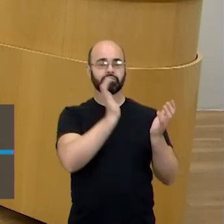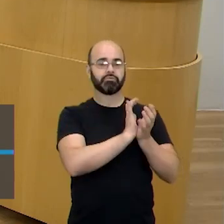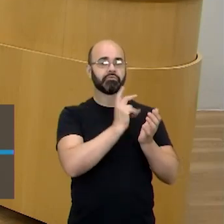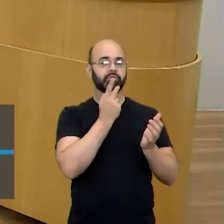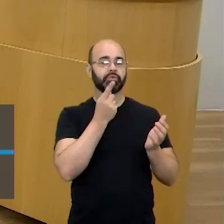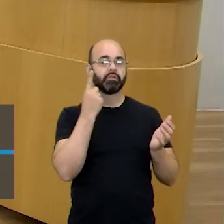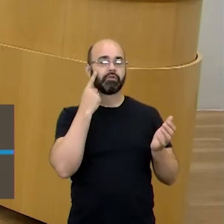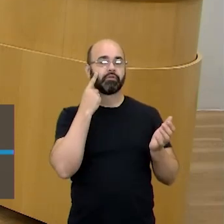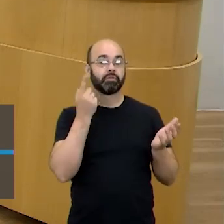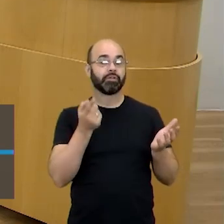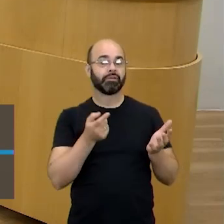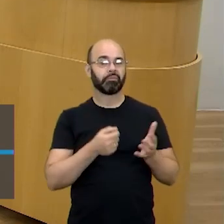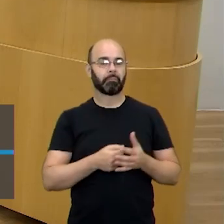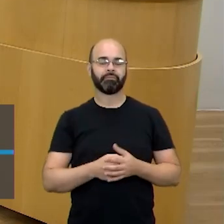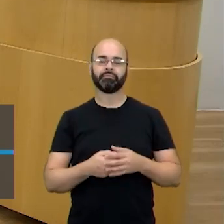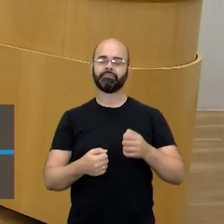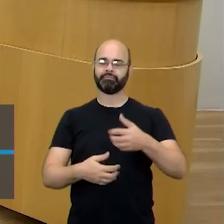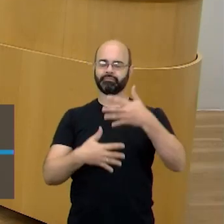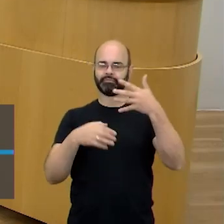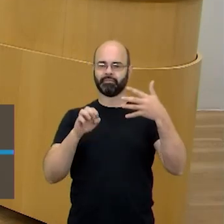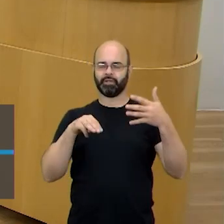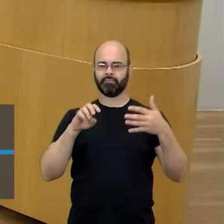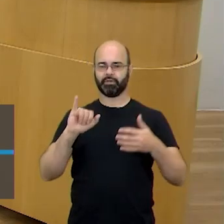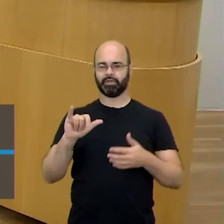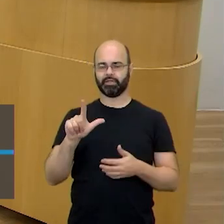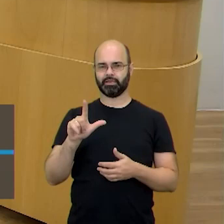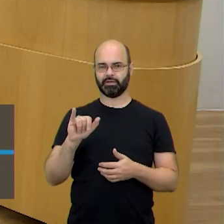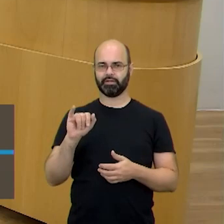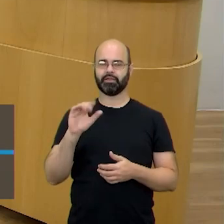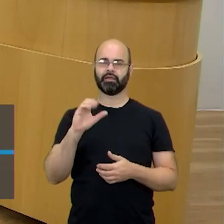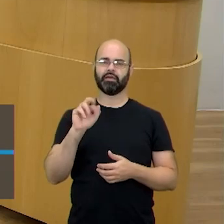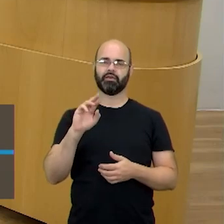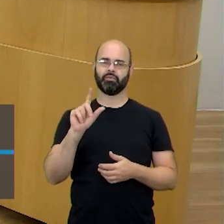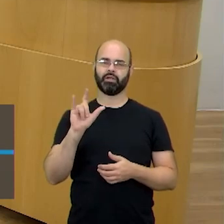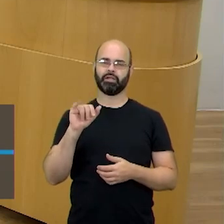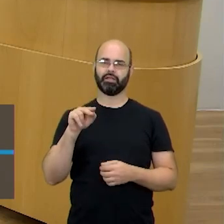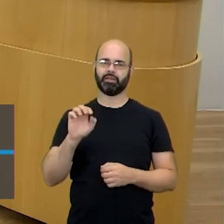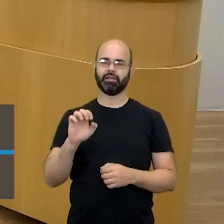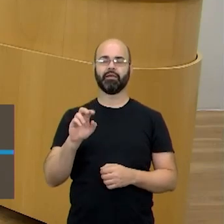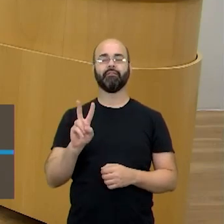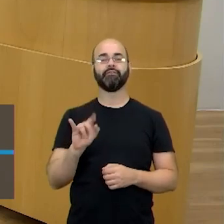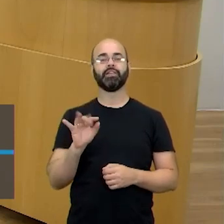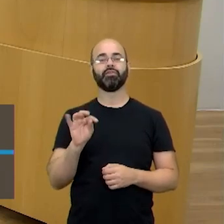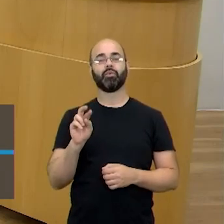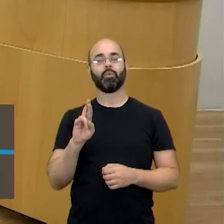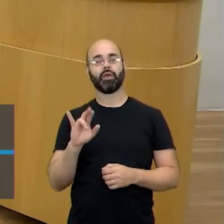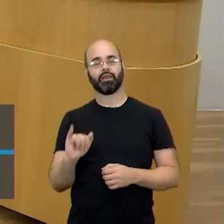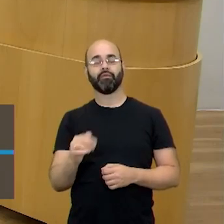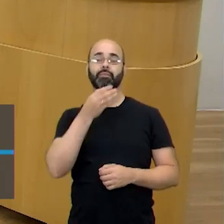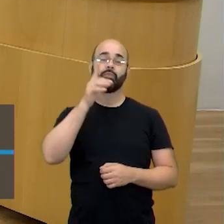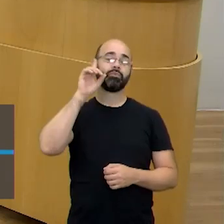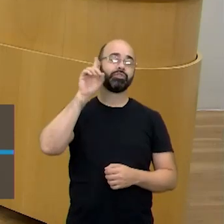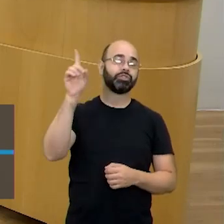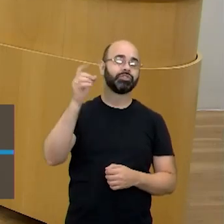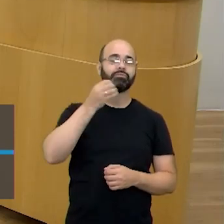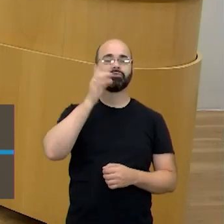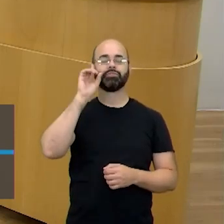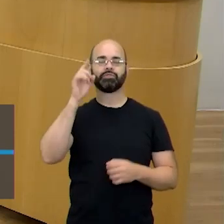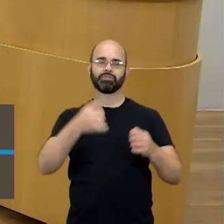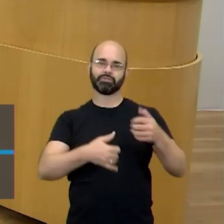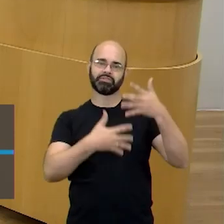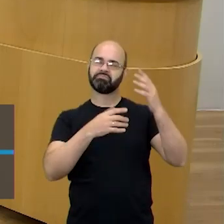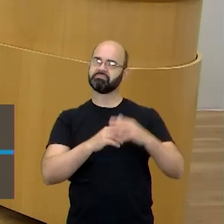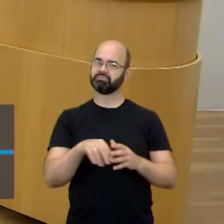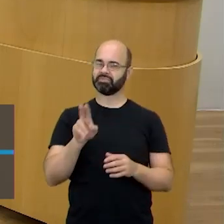Emily Caroline mandou bom dia, Vitória mandou bom dia e a Beatriz também mandou bom dia. Bom dia para as moças, todas elas com nomes